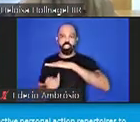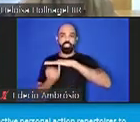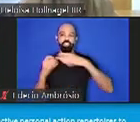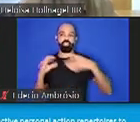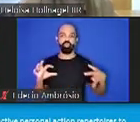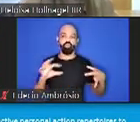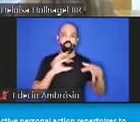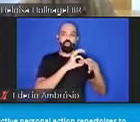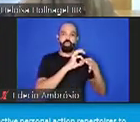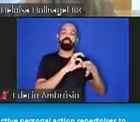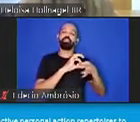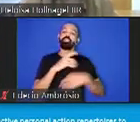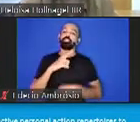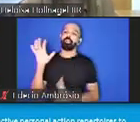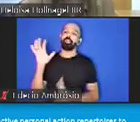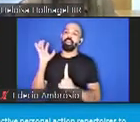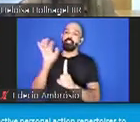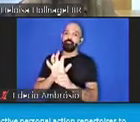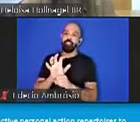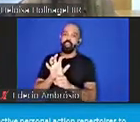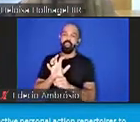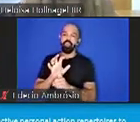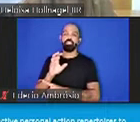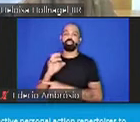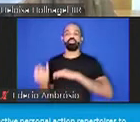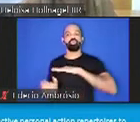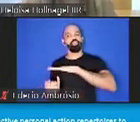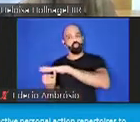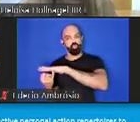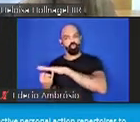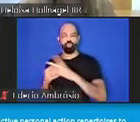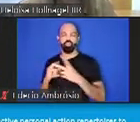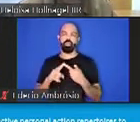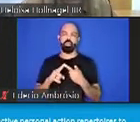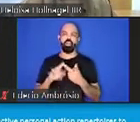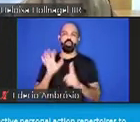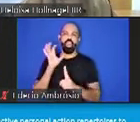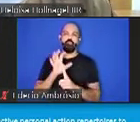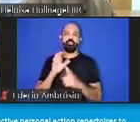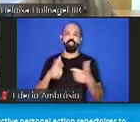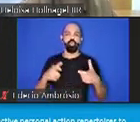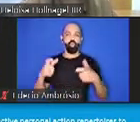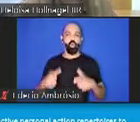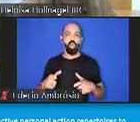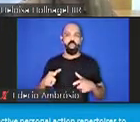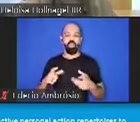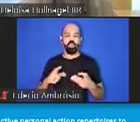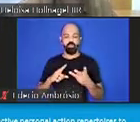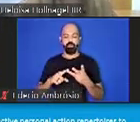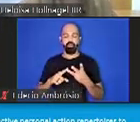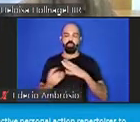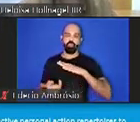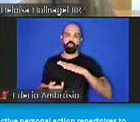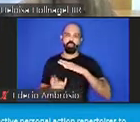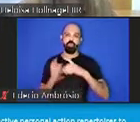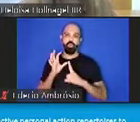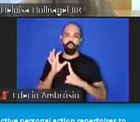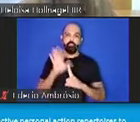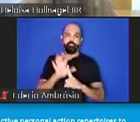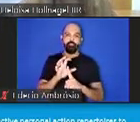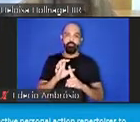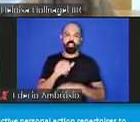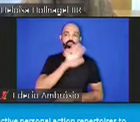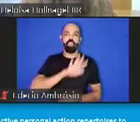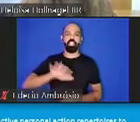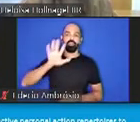eles têm um efeito institucional, um efeito local, um efeito regional, um efeito